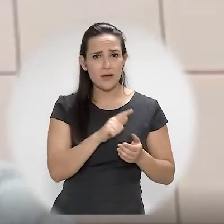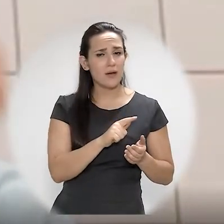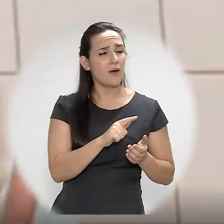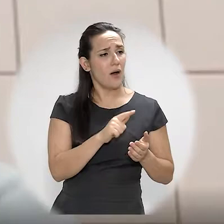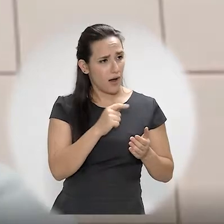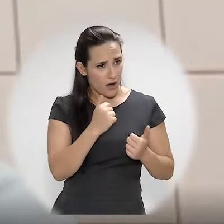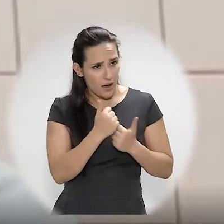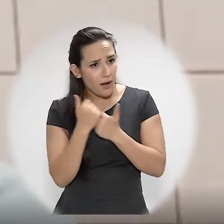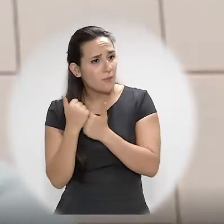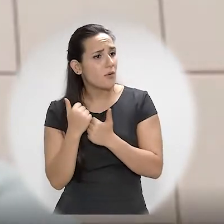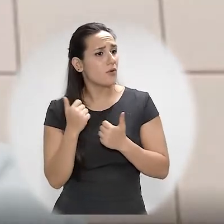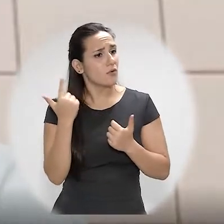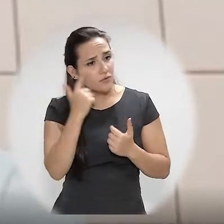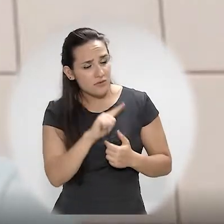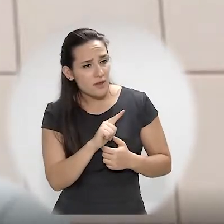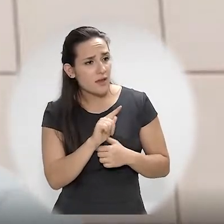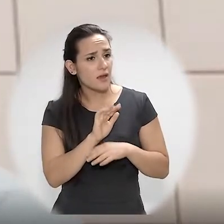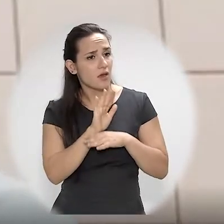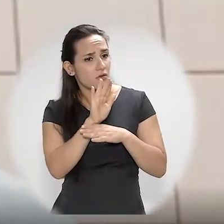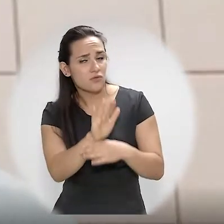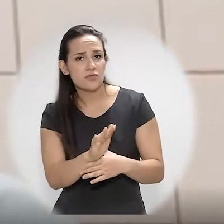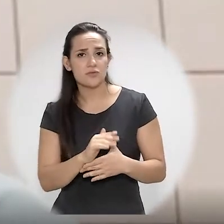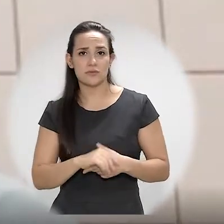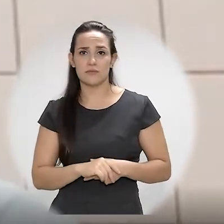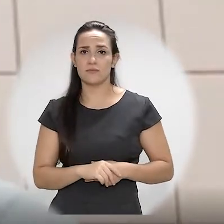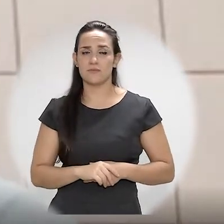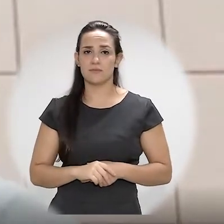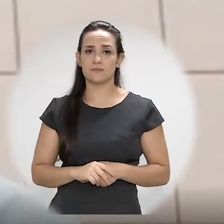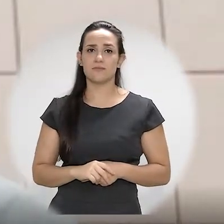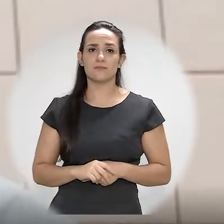nunca consegue, na verdade, esquecer os pacientes que